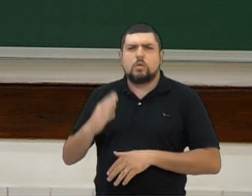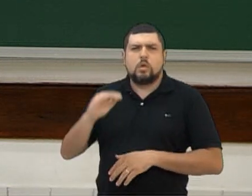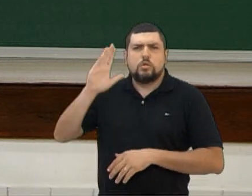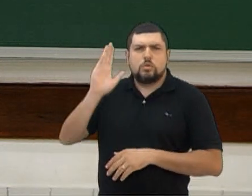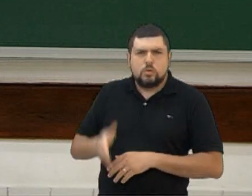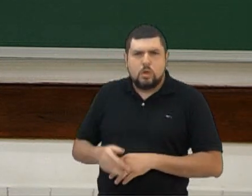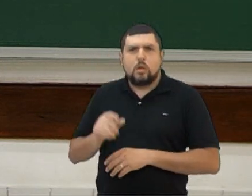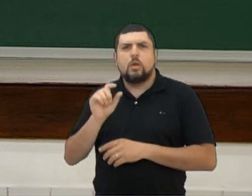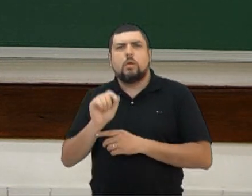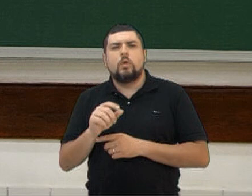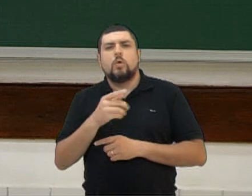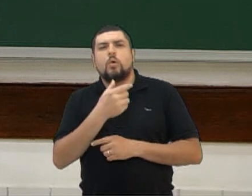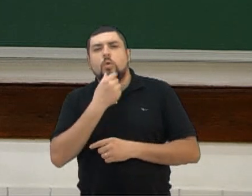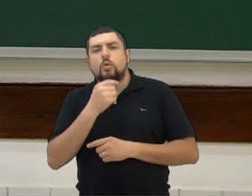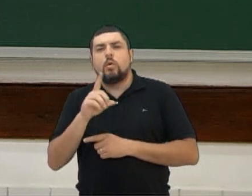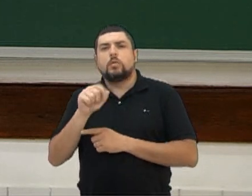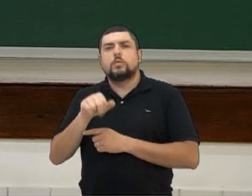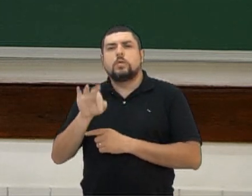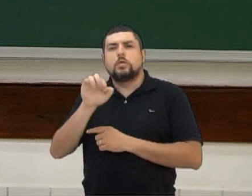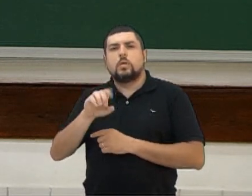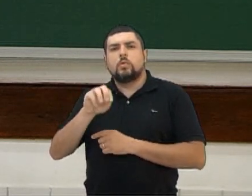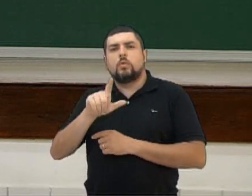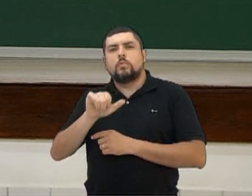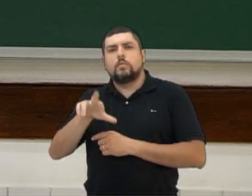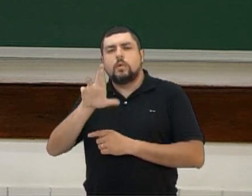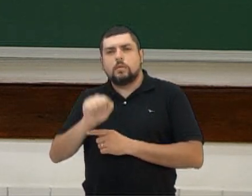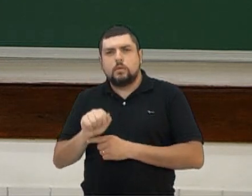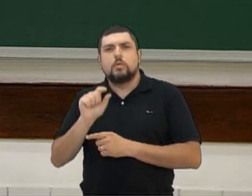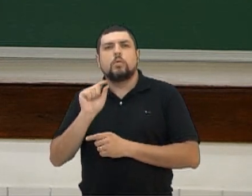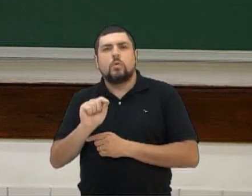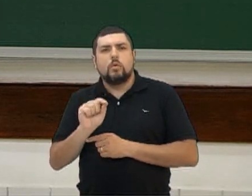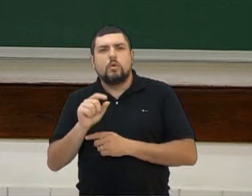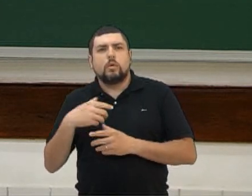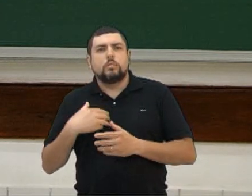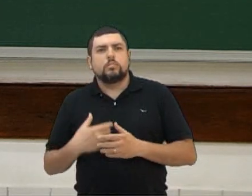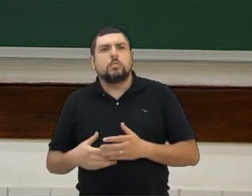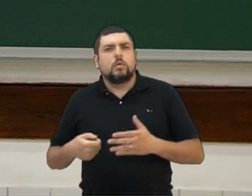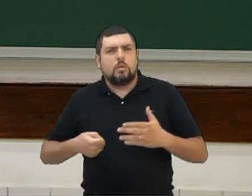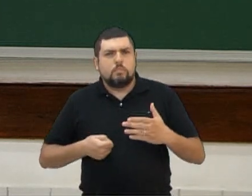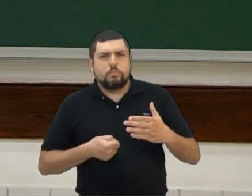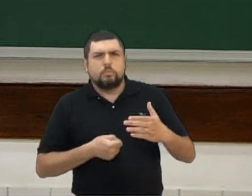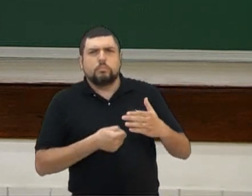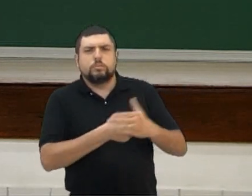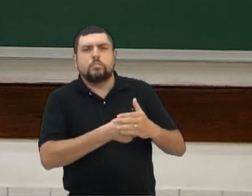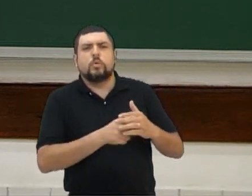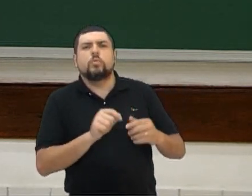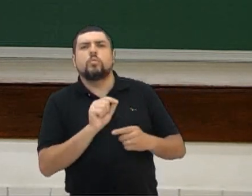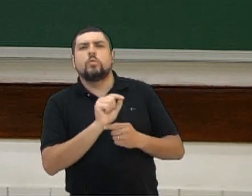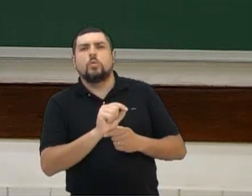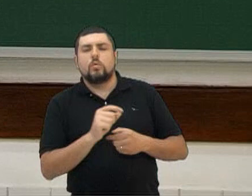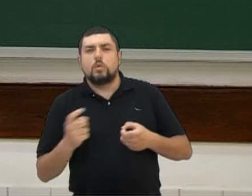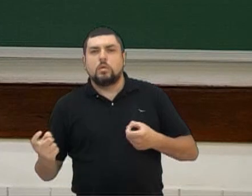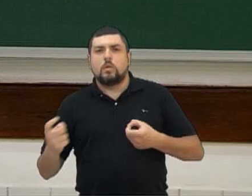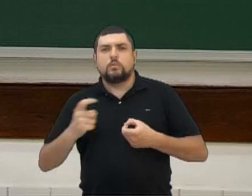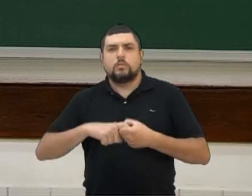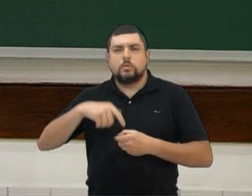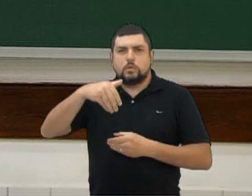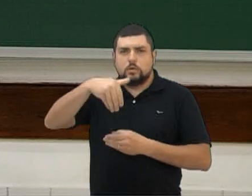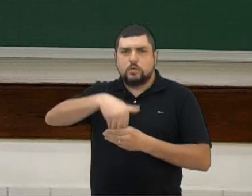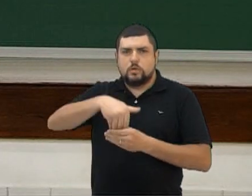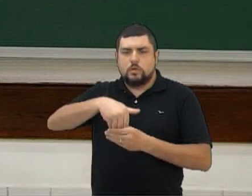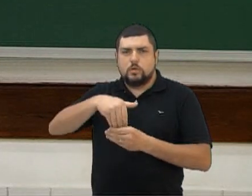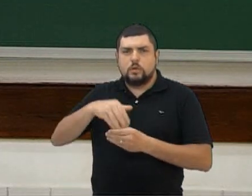deputado chamado Dante de Oliveira, que vai fazer com que haja uma pressão para a volta das eleições diretas